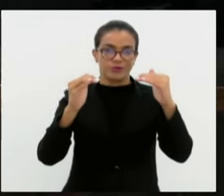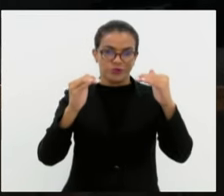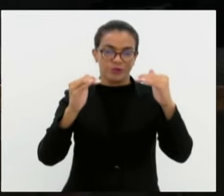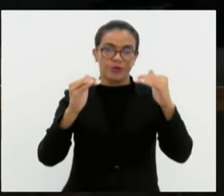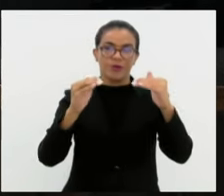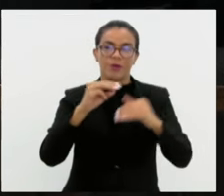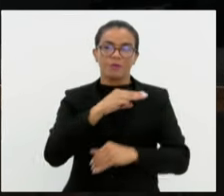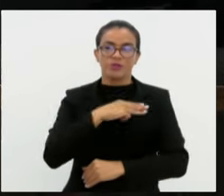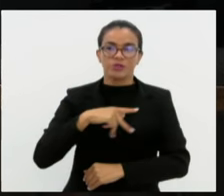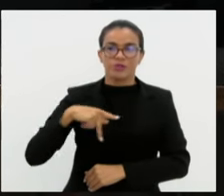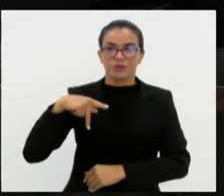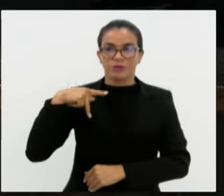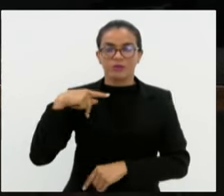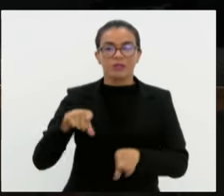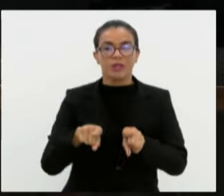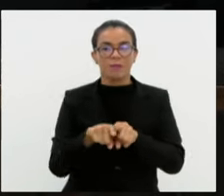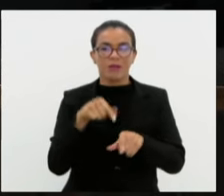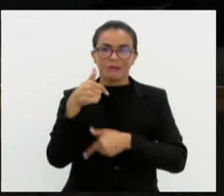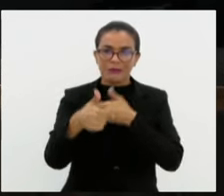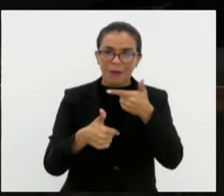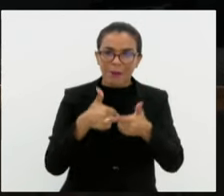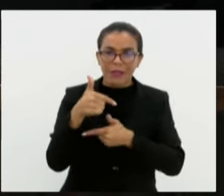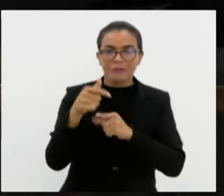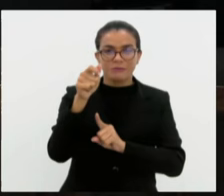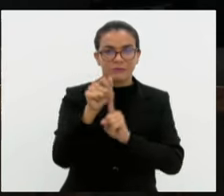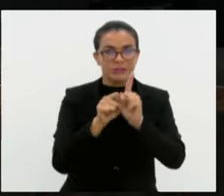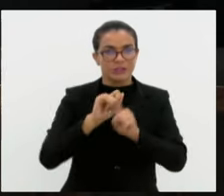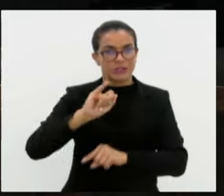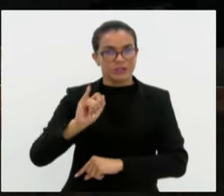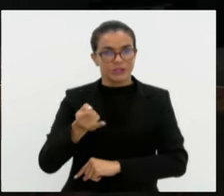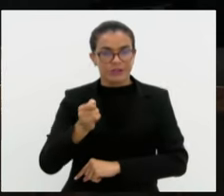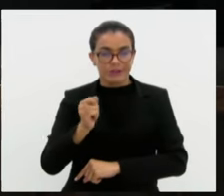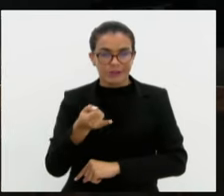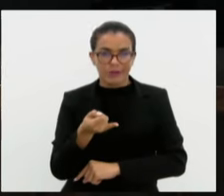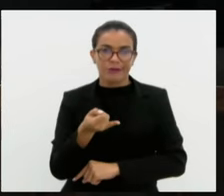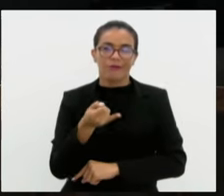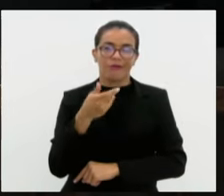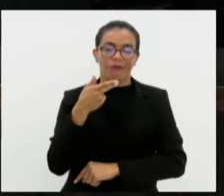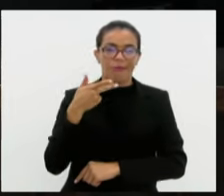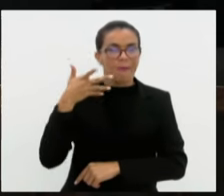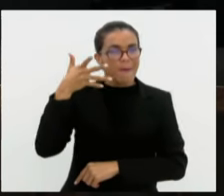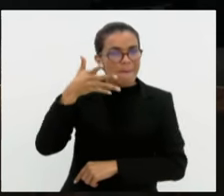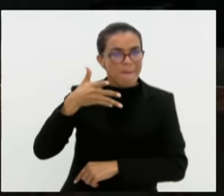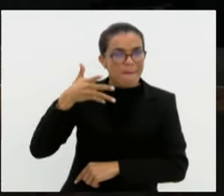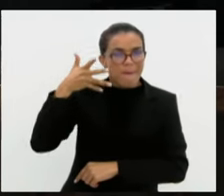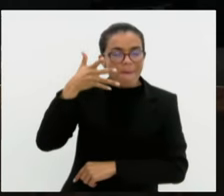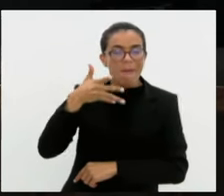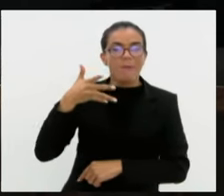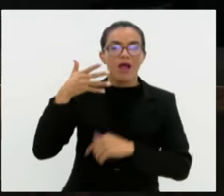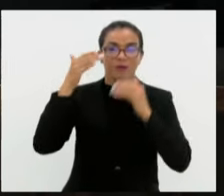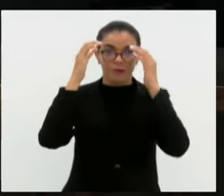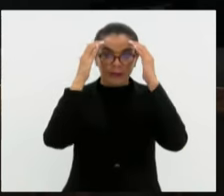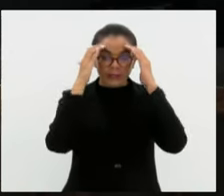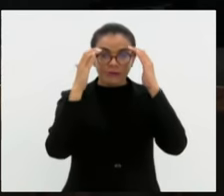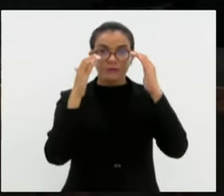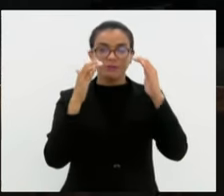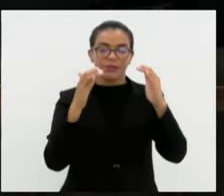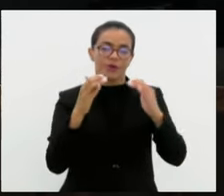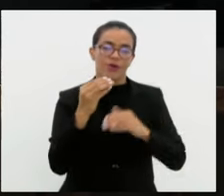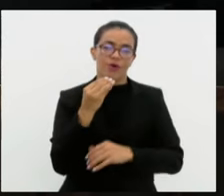mês de janeiro trabalhamos, falamos muito, para poder, com todo respeito, não permitir,